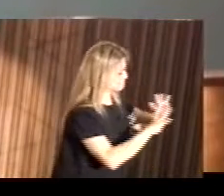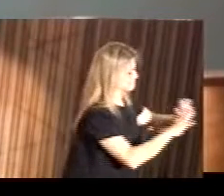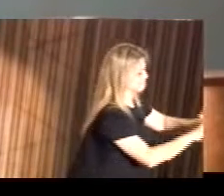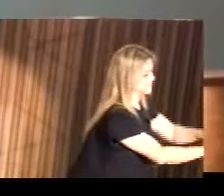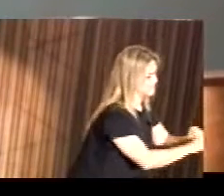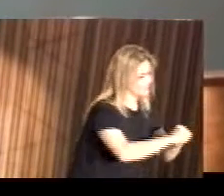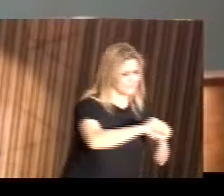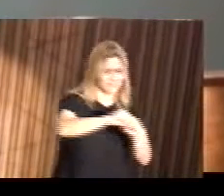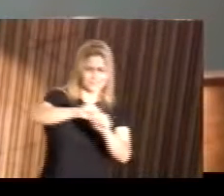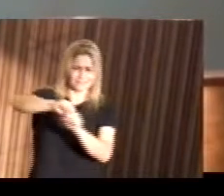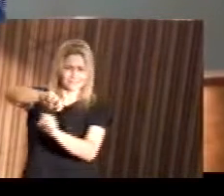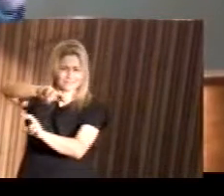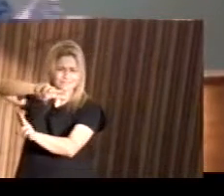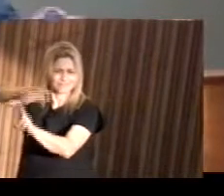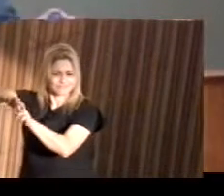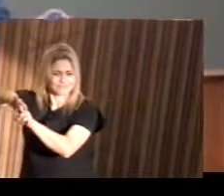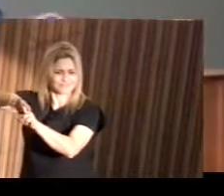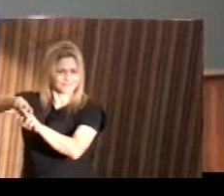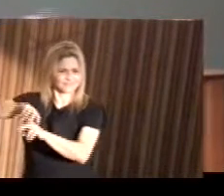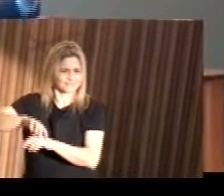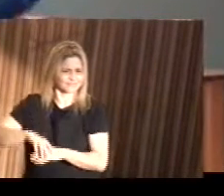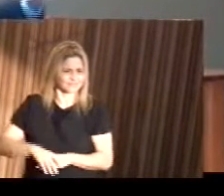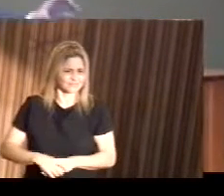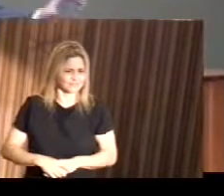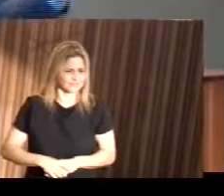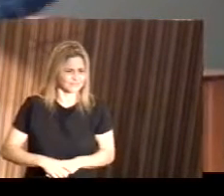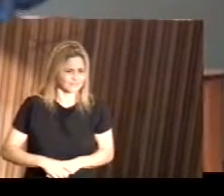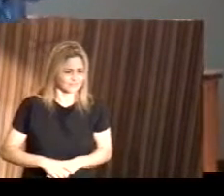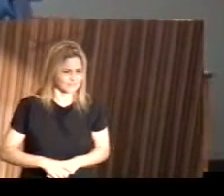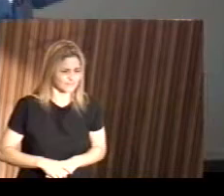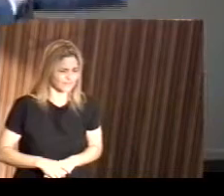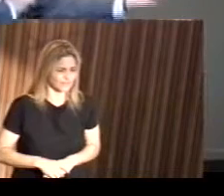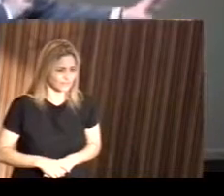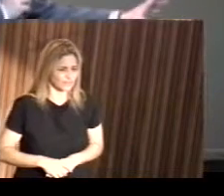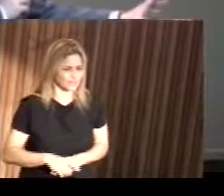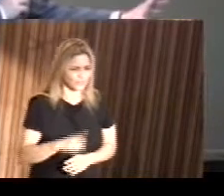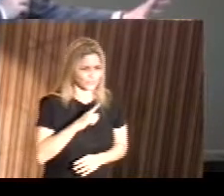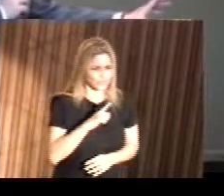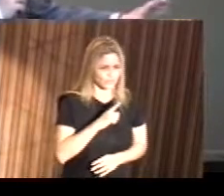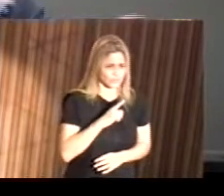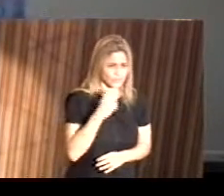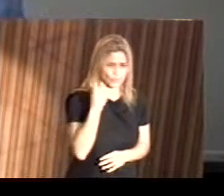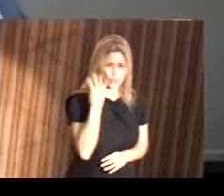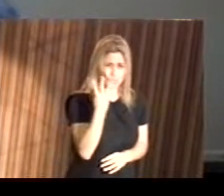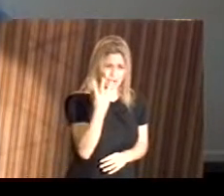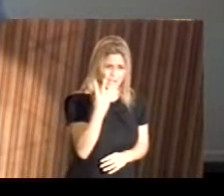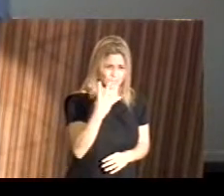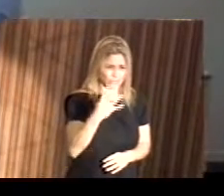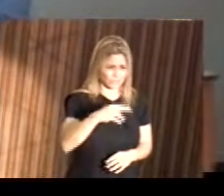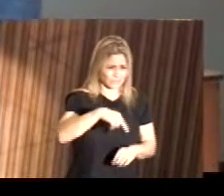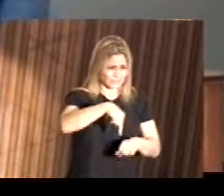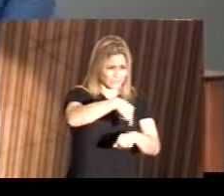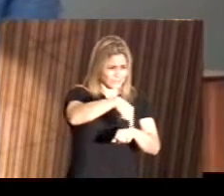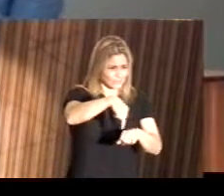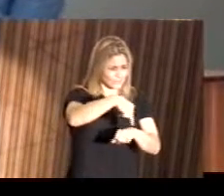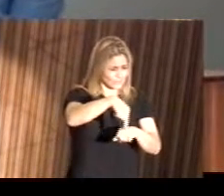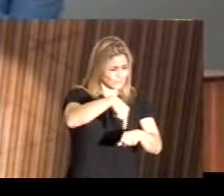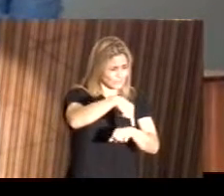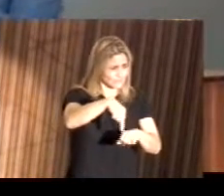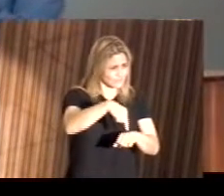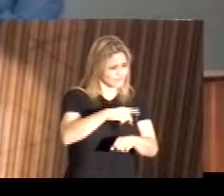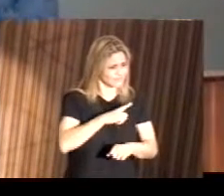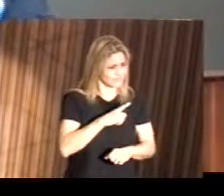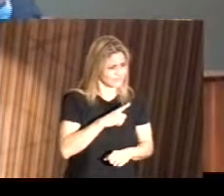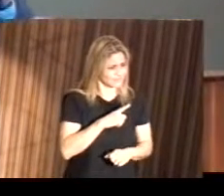nações não conseguiram derrotar os exércitos de 4 nações. Olha só a ironia de